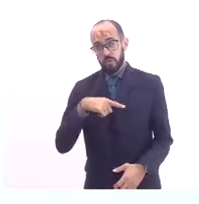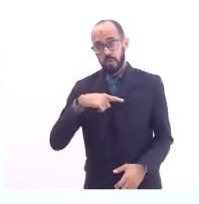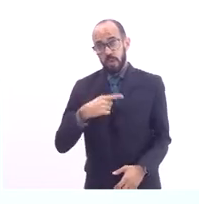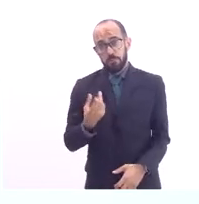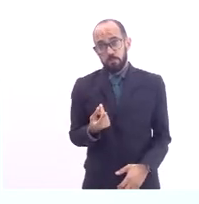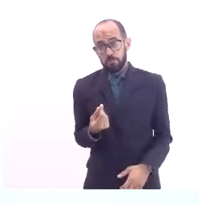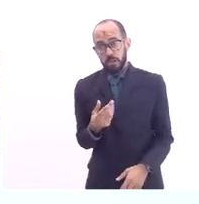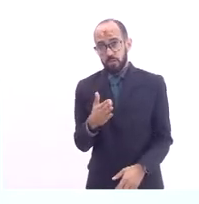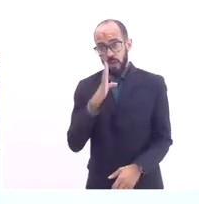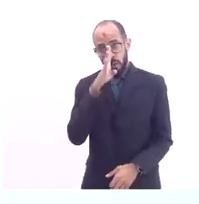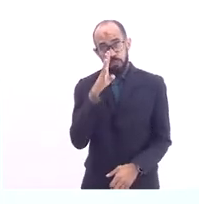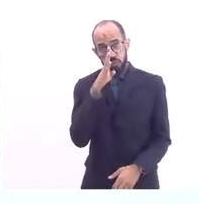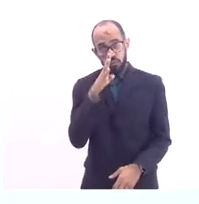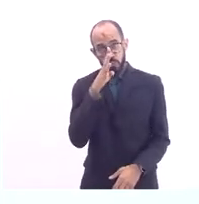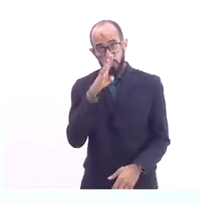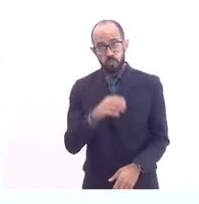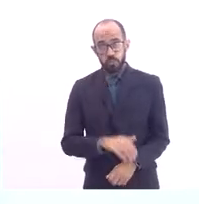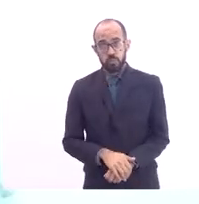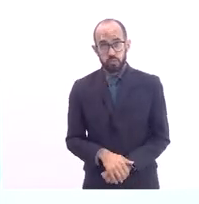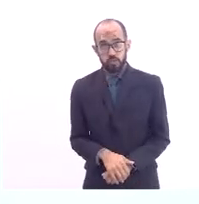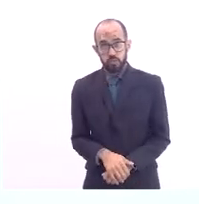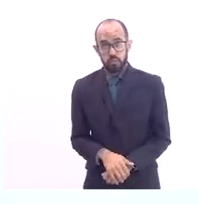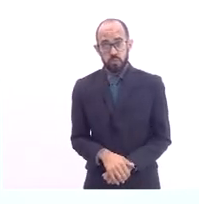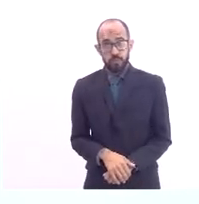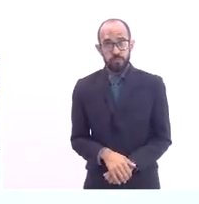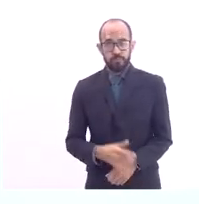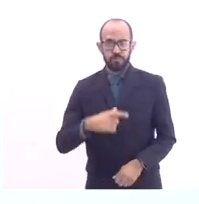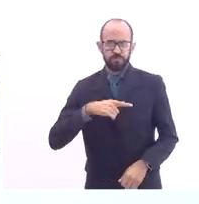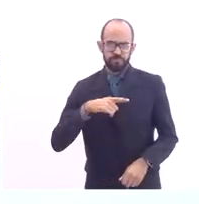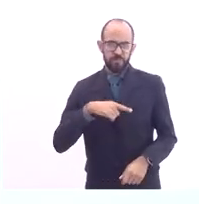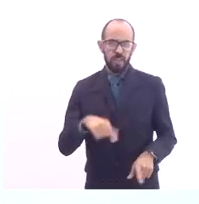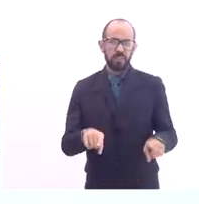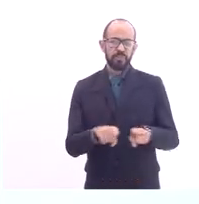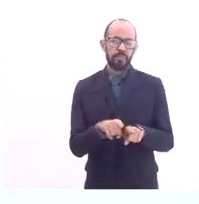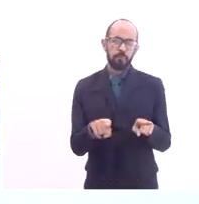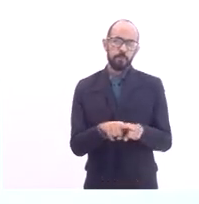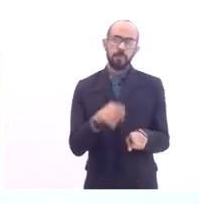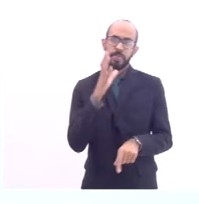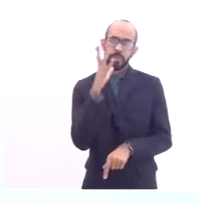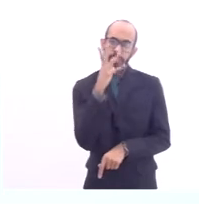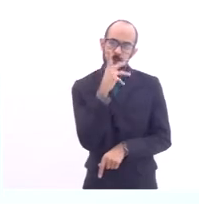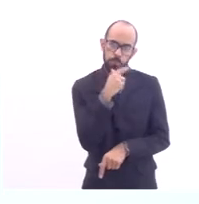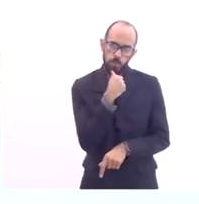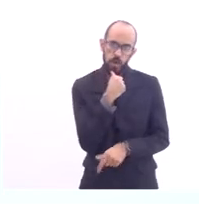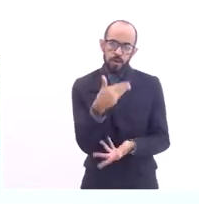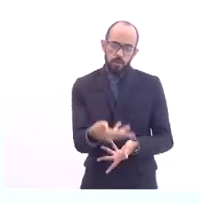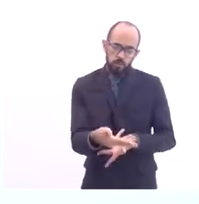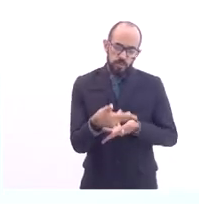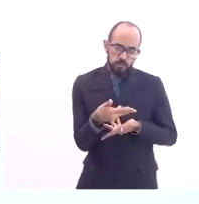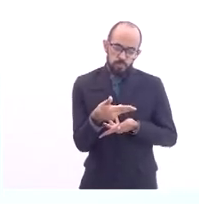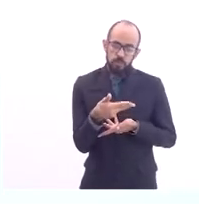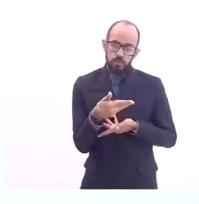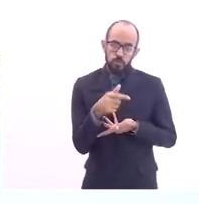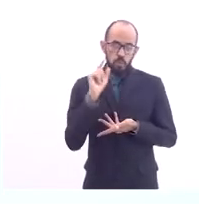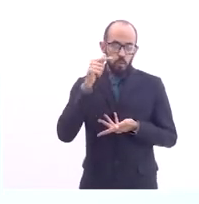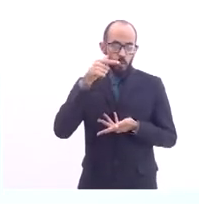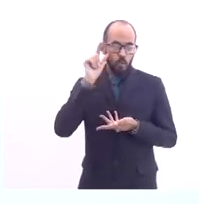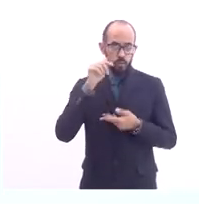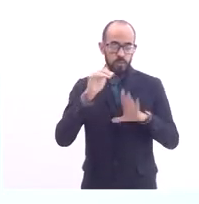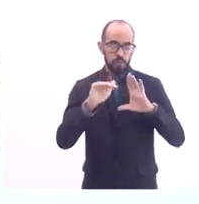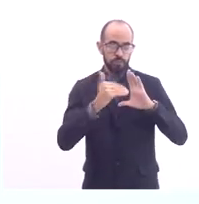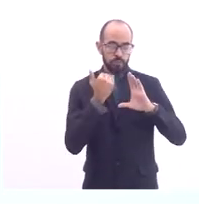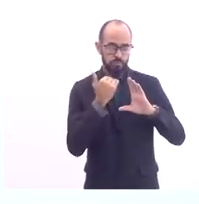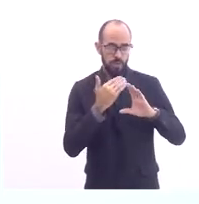absurdos, extensão de rede, há um certo delay no atendimento. Ontem mesmo recebi e-mail de pessoas, recebi, por exemplo,